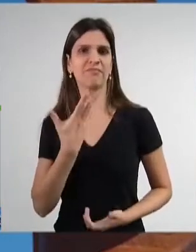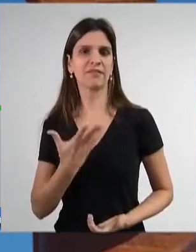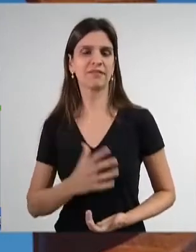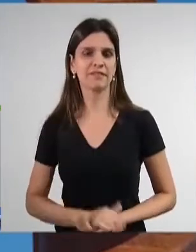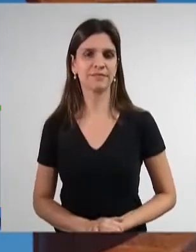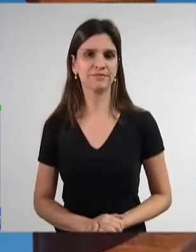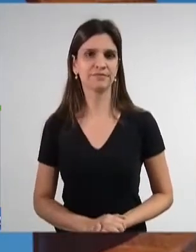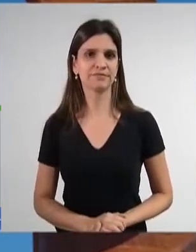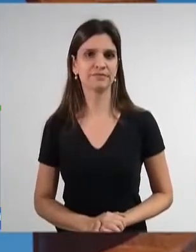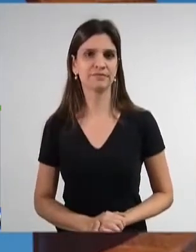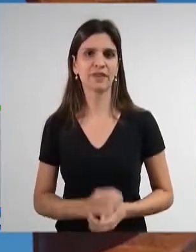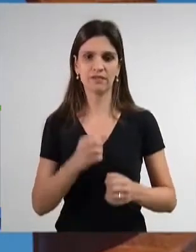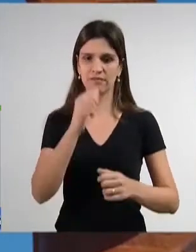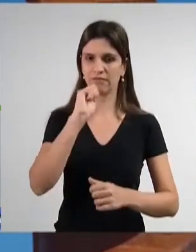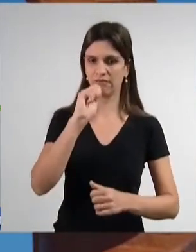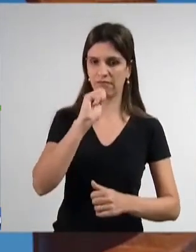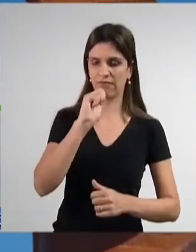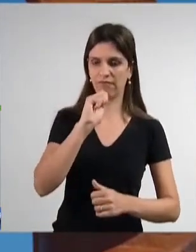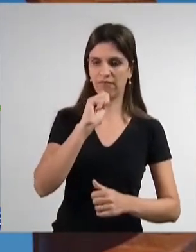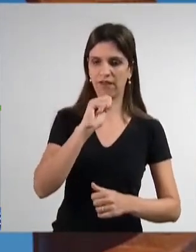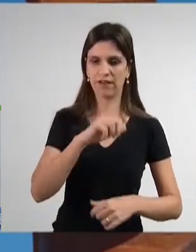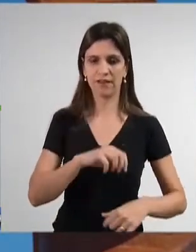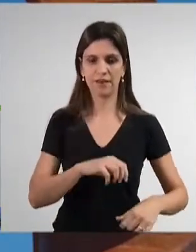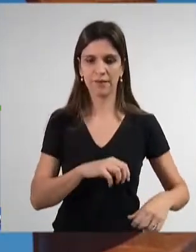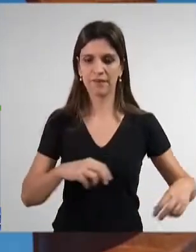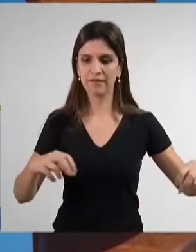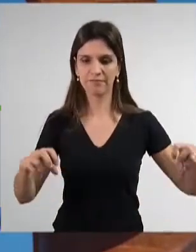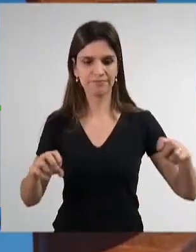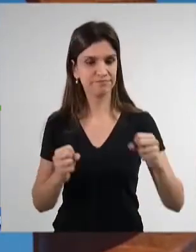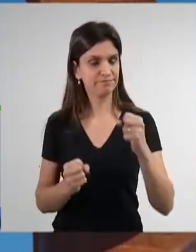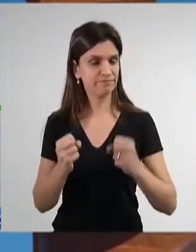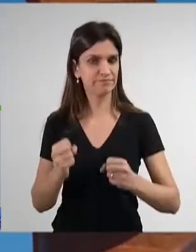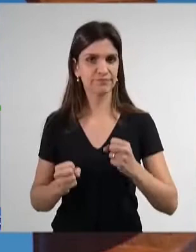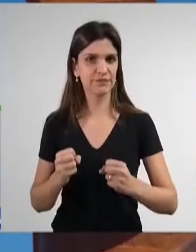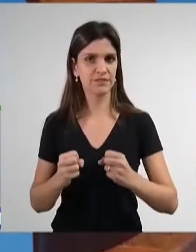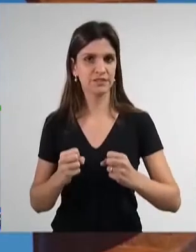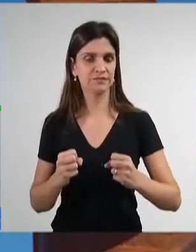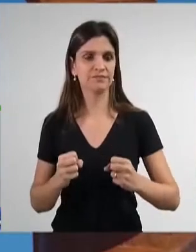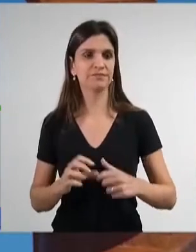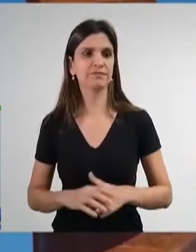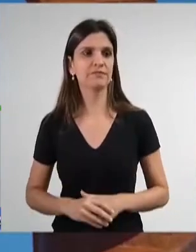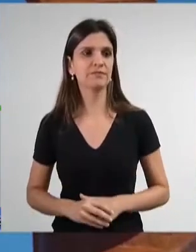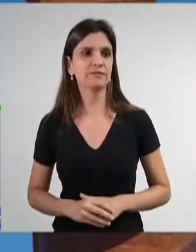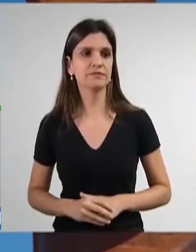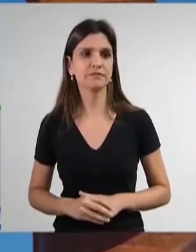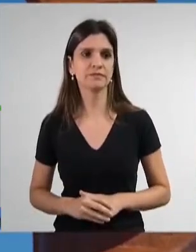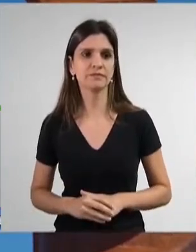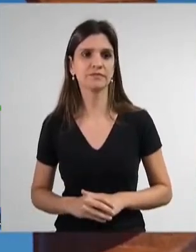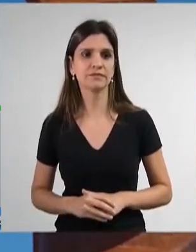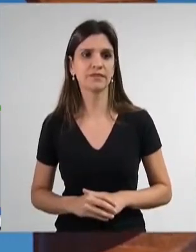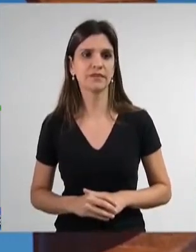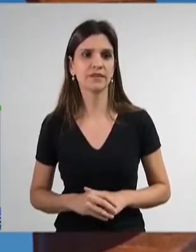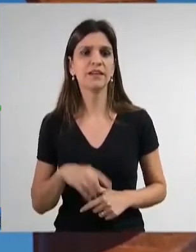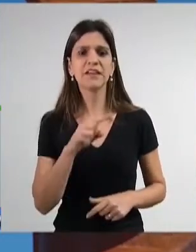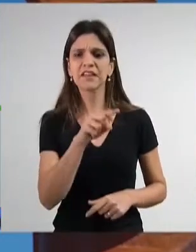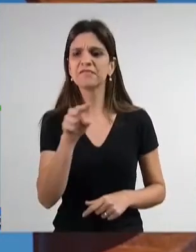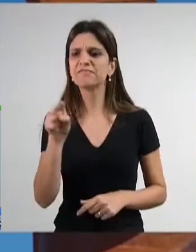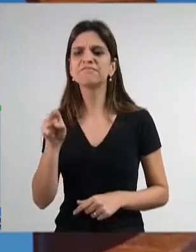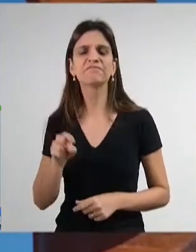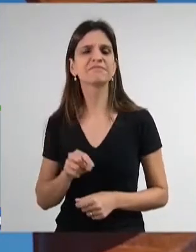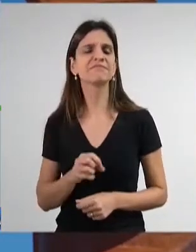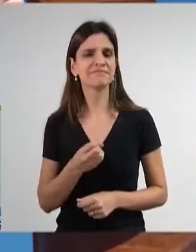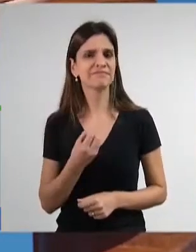E vão por aí. E eu tenho certeza de que muitos que estão aqui já fizeram isso algum dia.